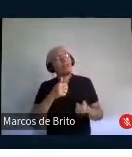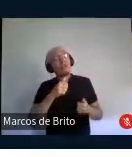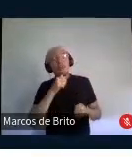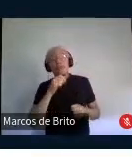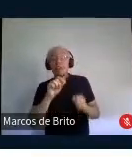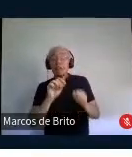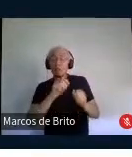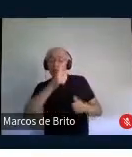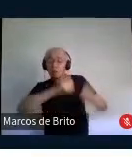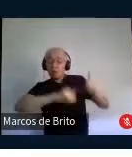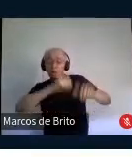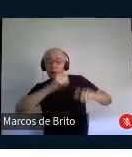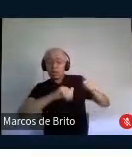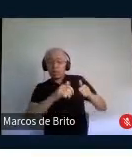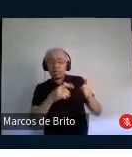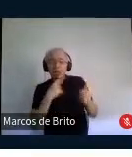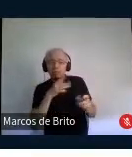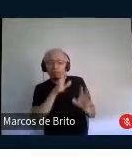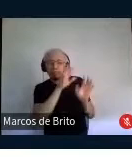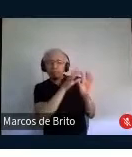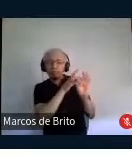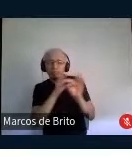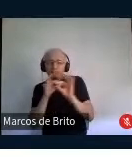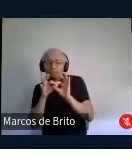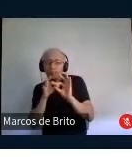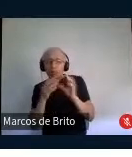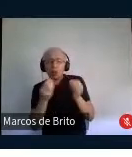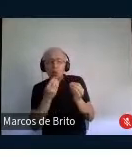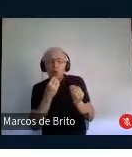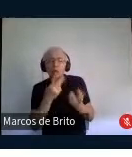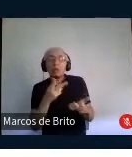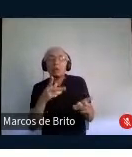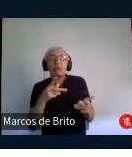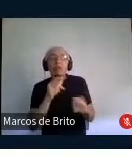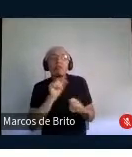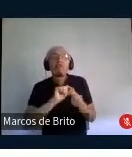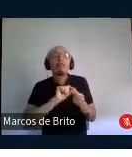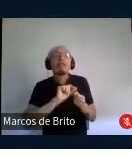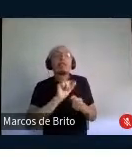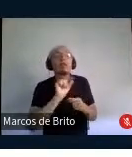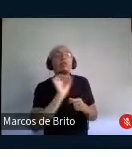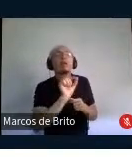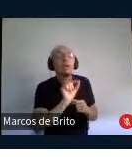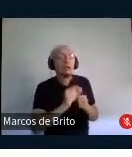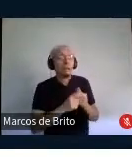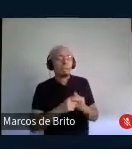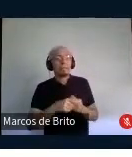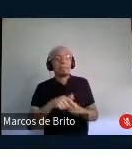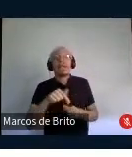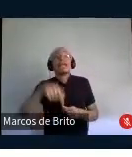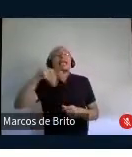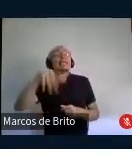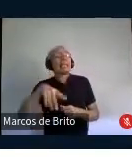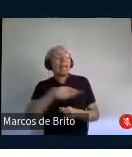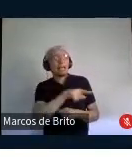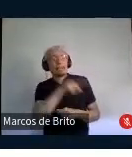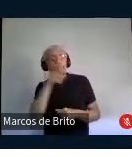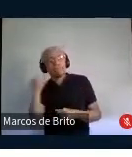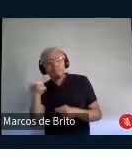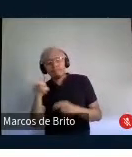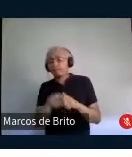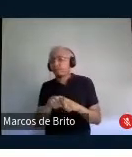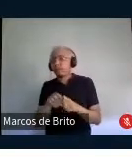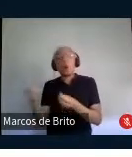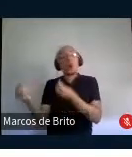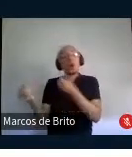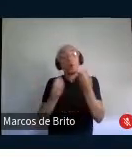semântica, onde nós buscamos saber o que será feito, para quem será feito, como isso será